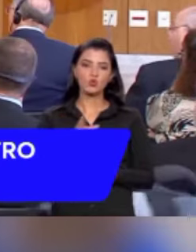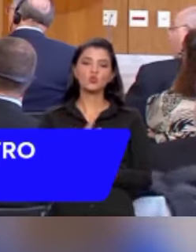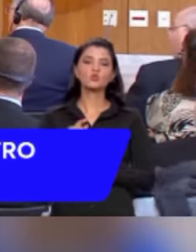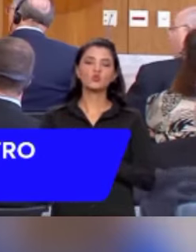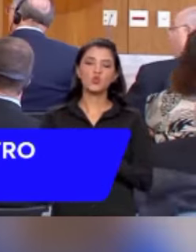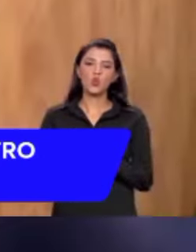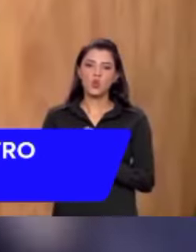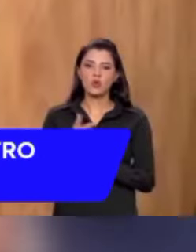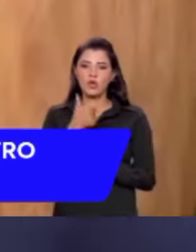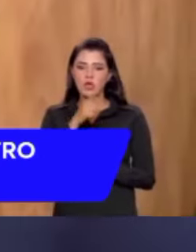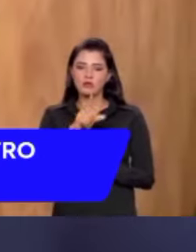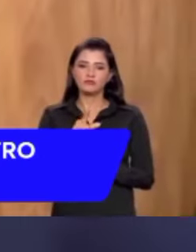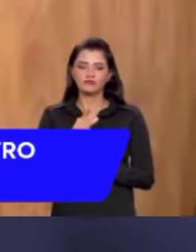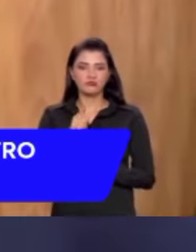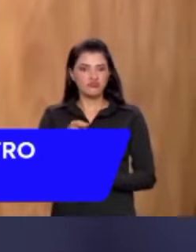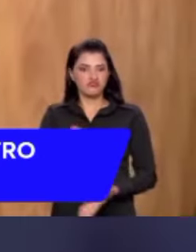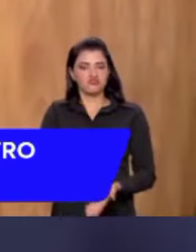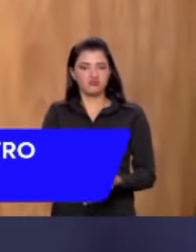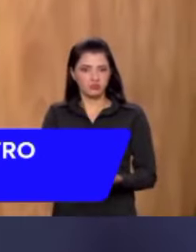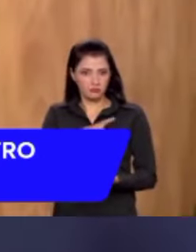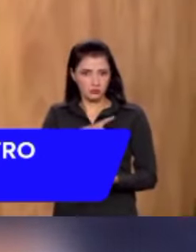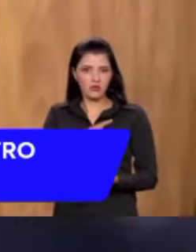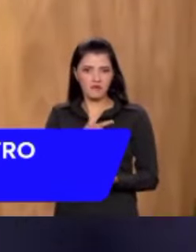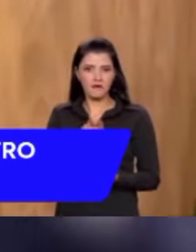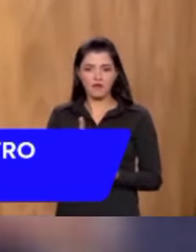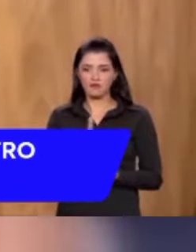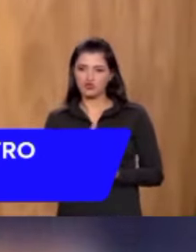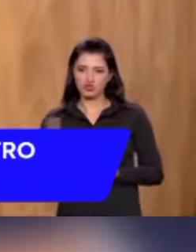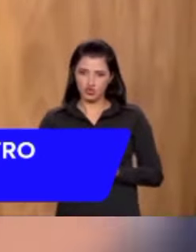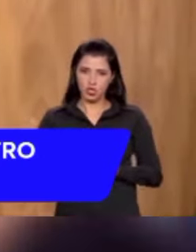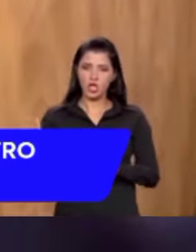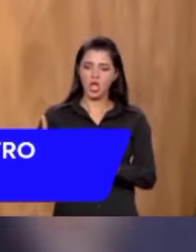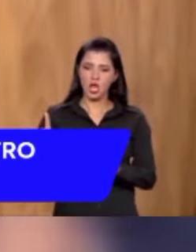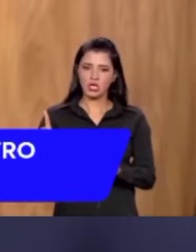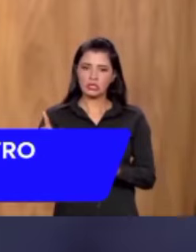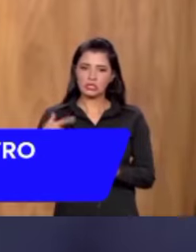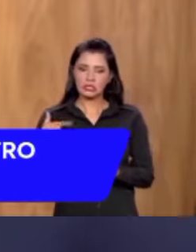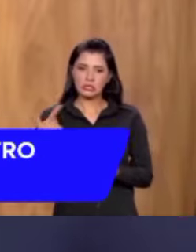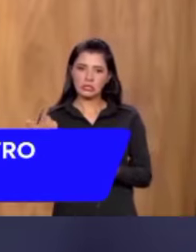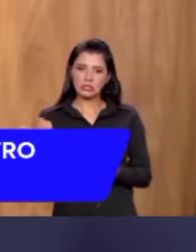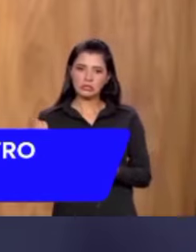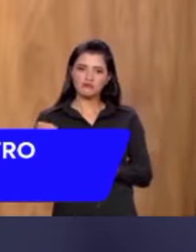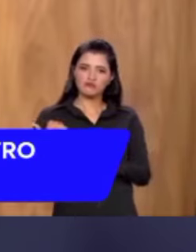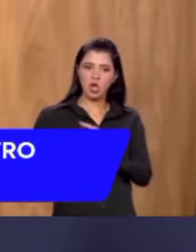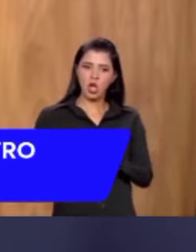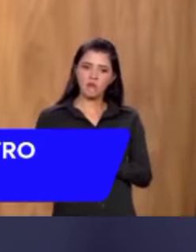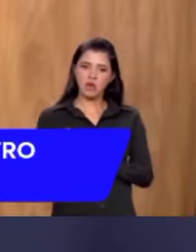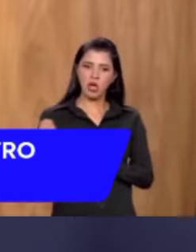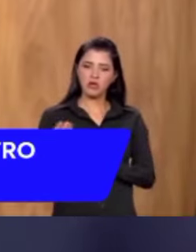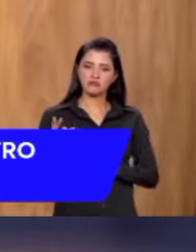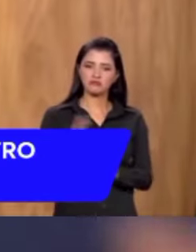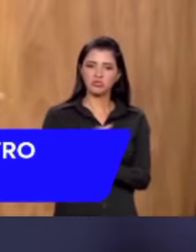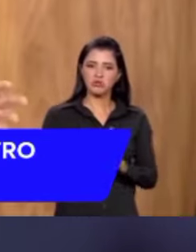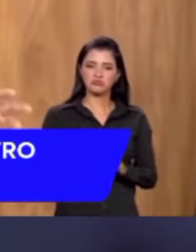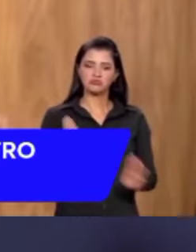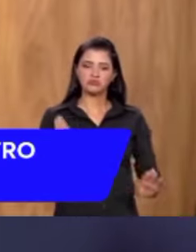fórmulas extremistas que vão para a direita e buscam qualificar as relações,